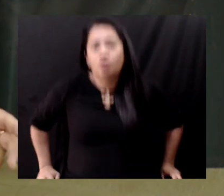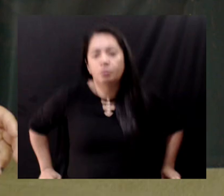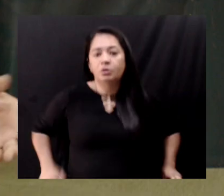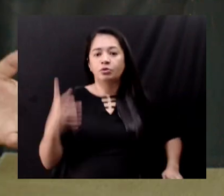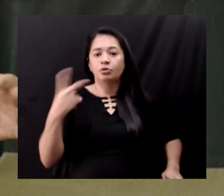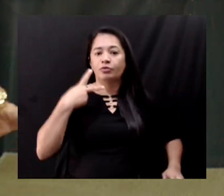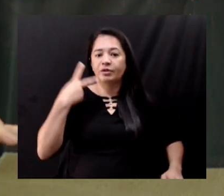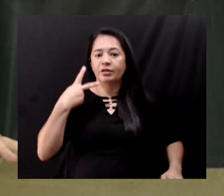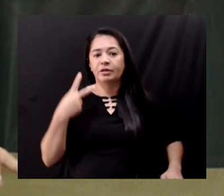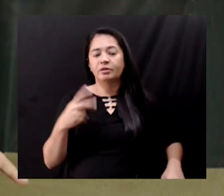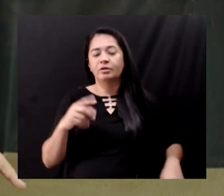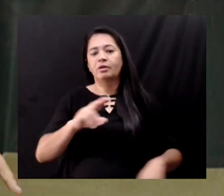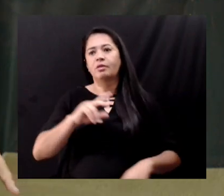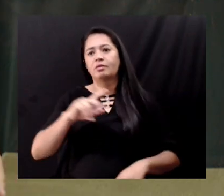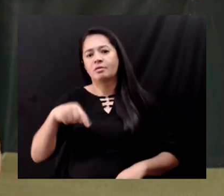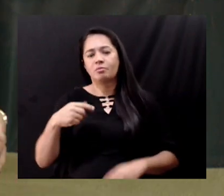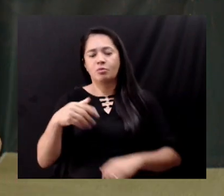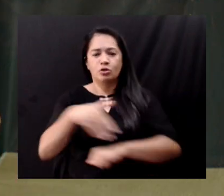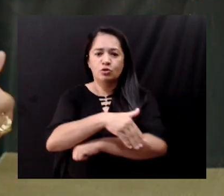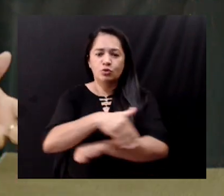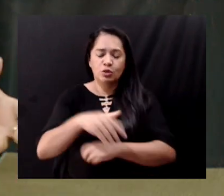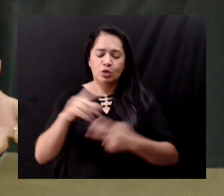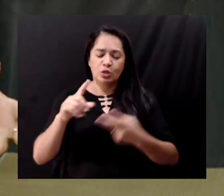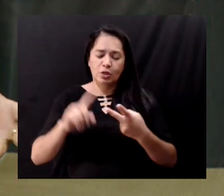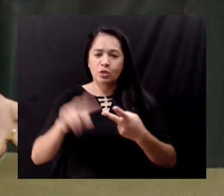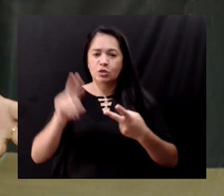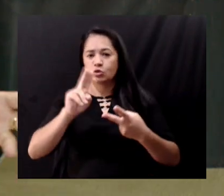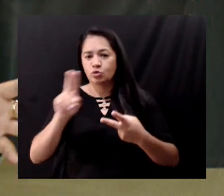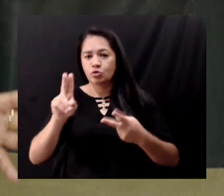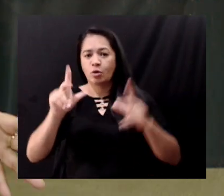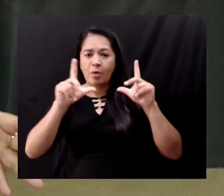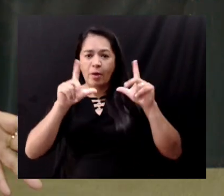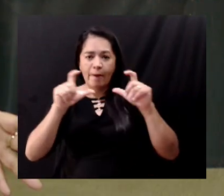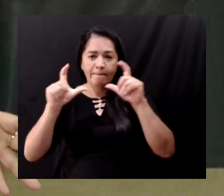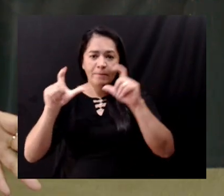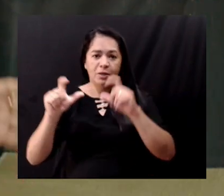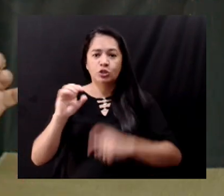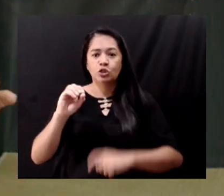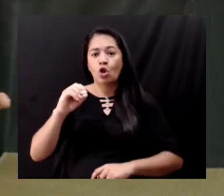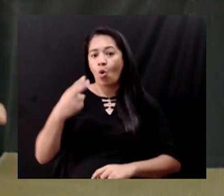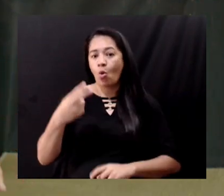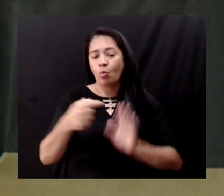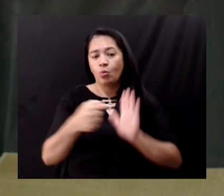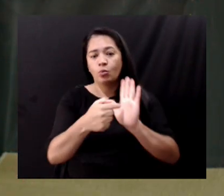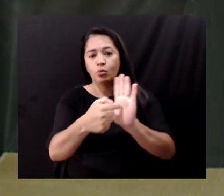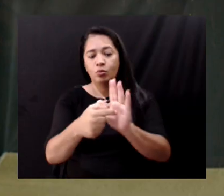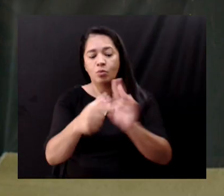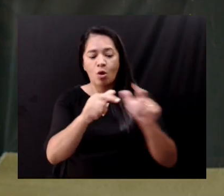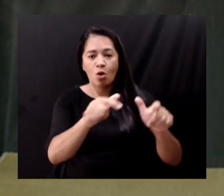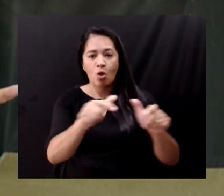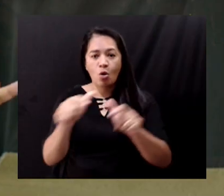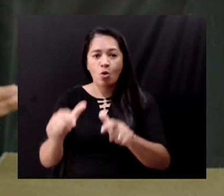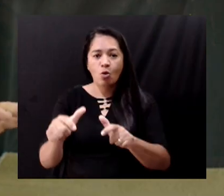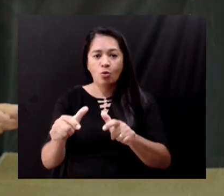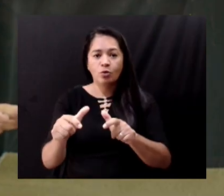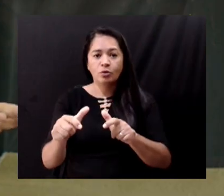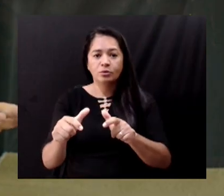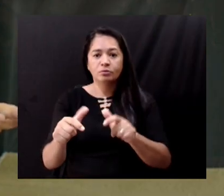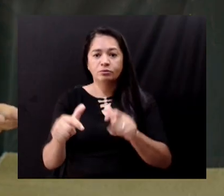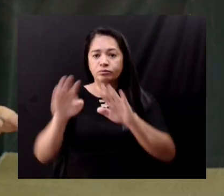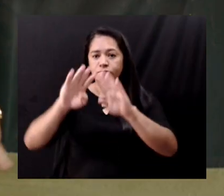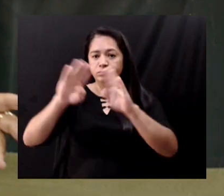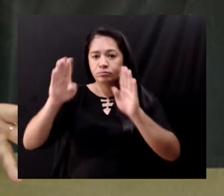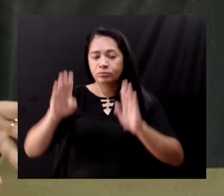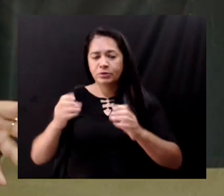endereço, o local, pode enviar as imagens ou então até apontar a localização em um mapa e a descrição completa